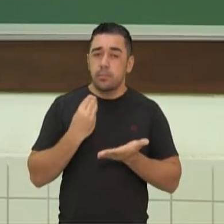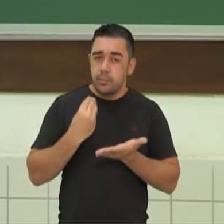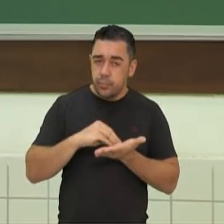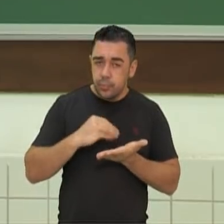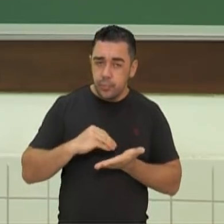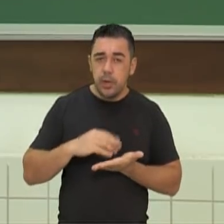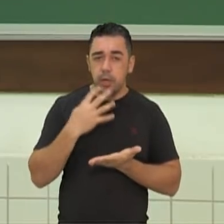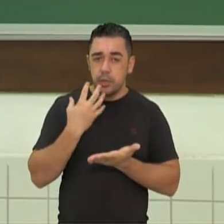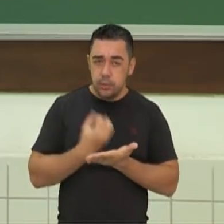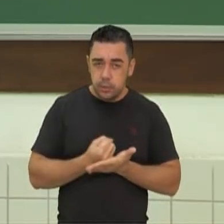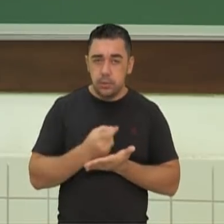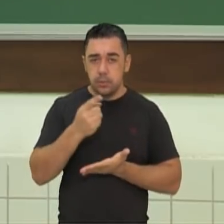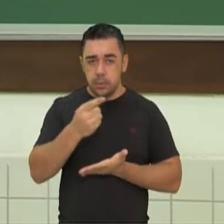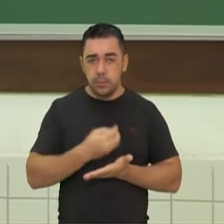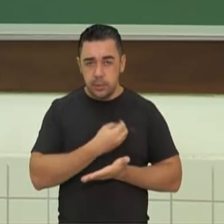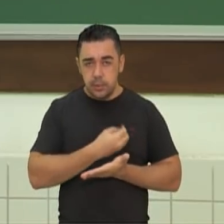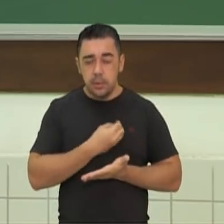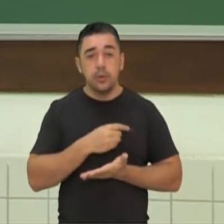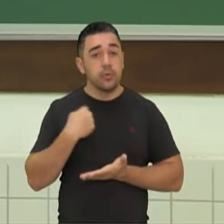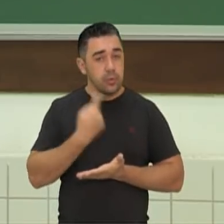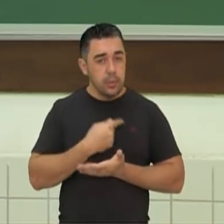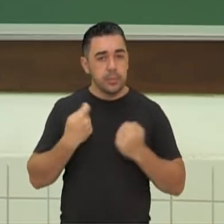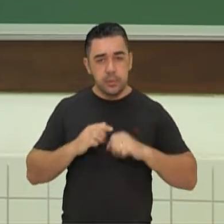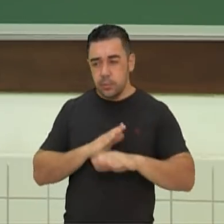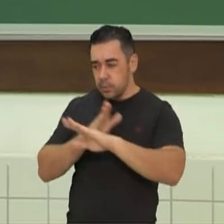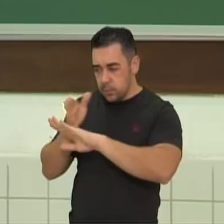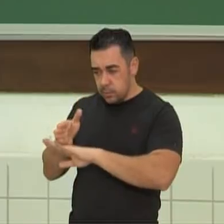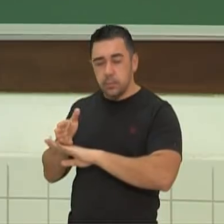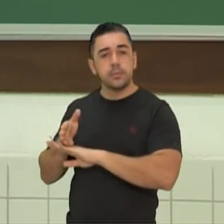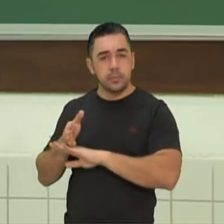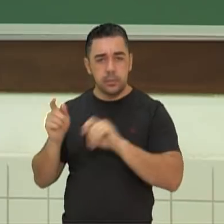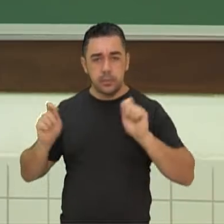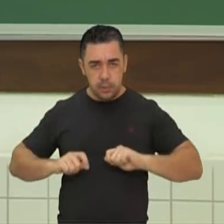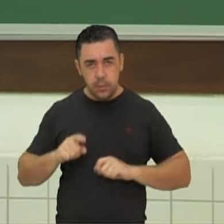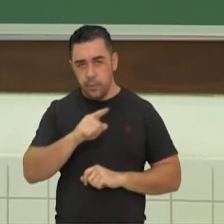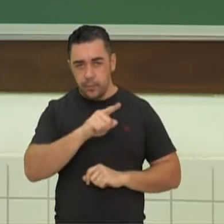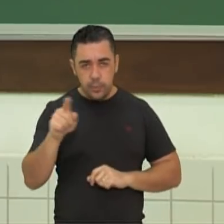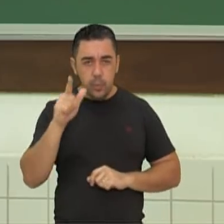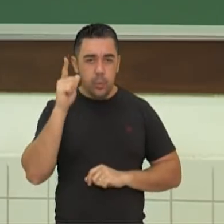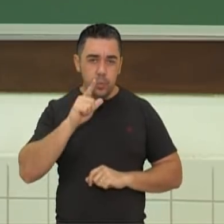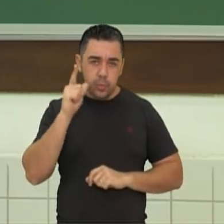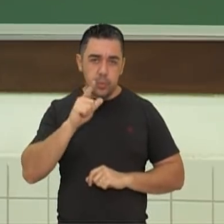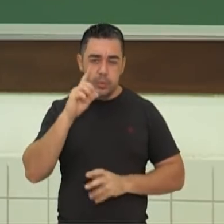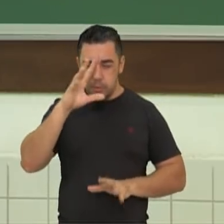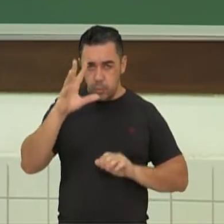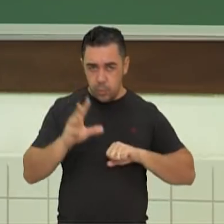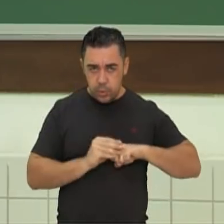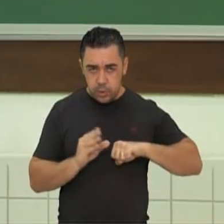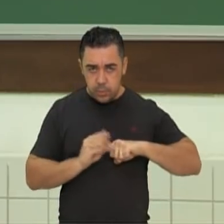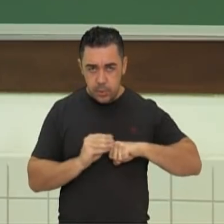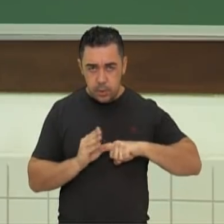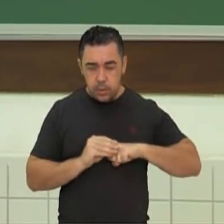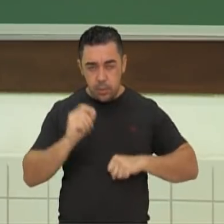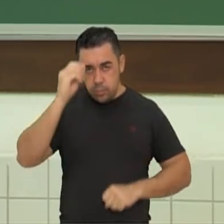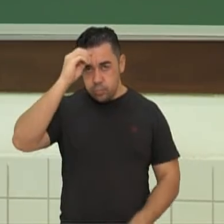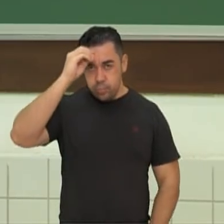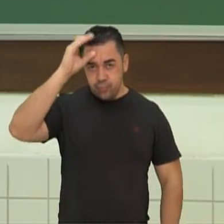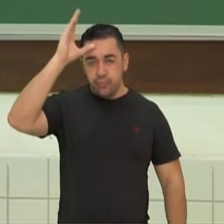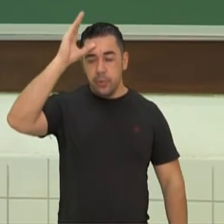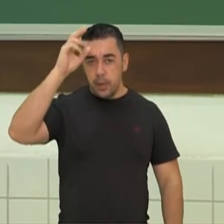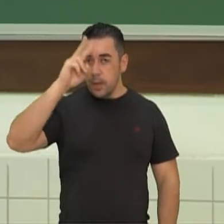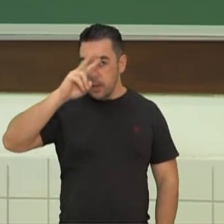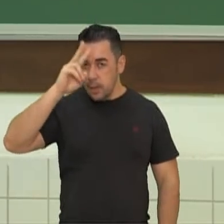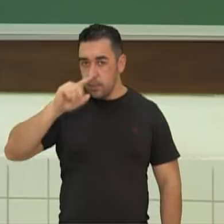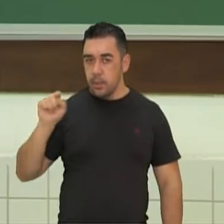precisamos fazer a retirada desses kits para que vocês possam se apropriar do conhecimento. Lembra que esses kits, eles têm